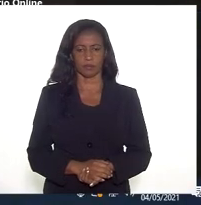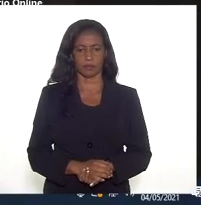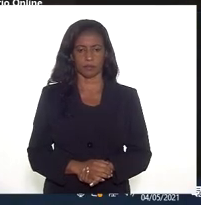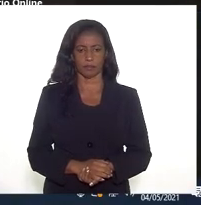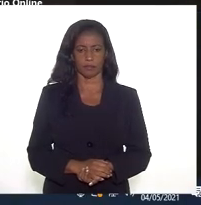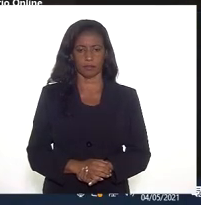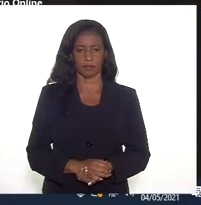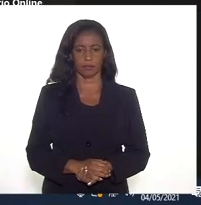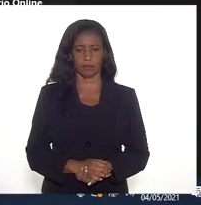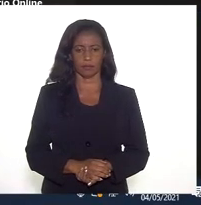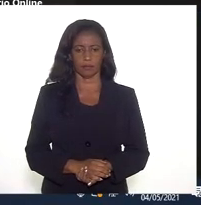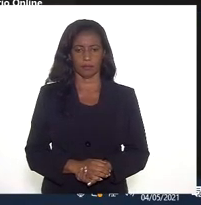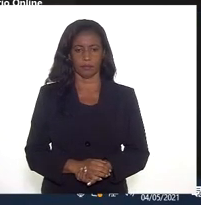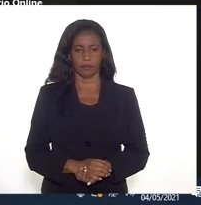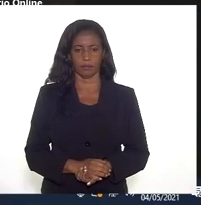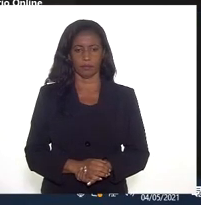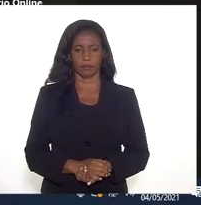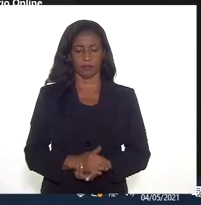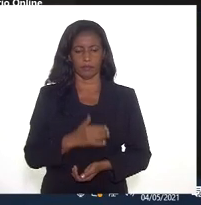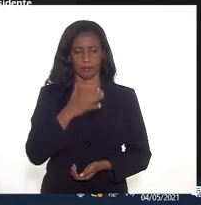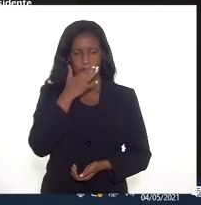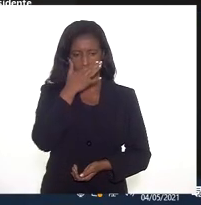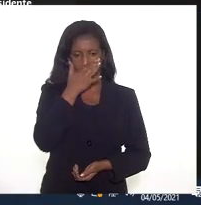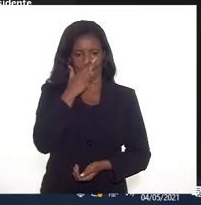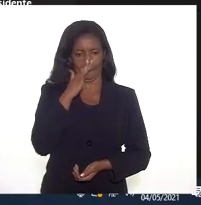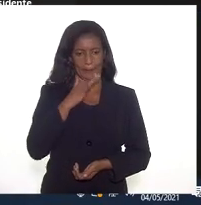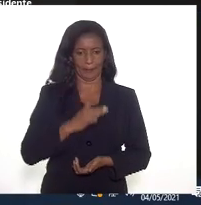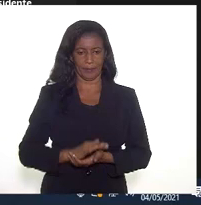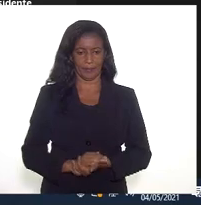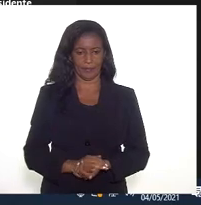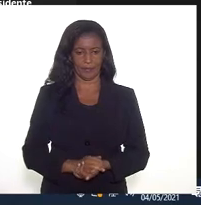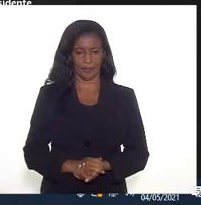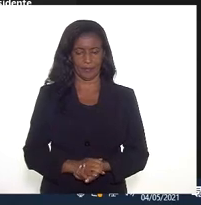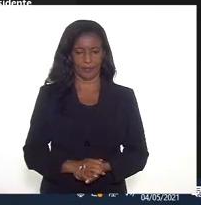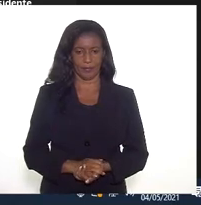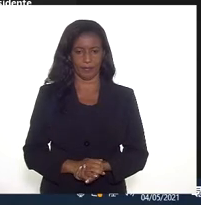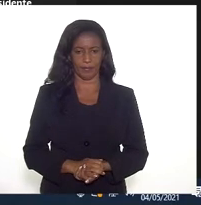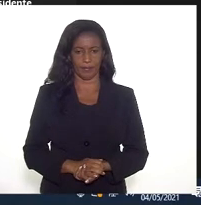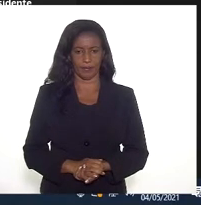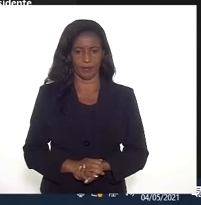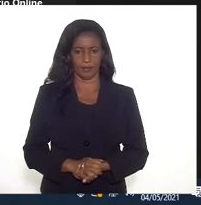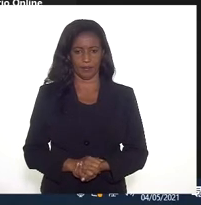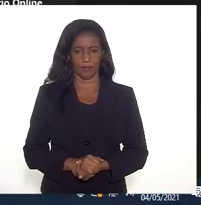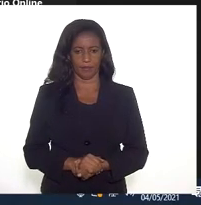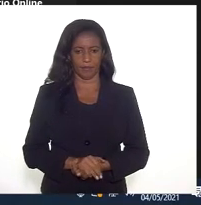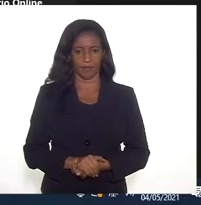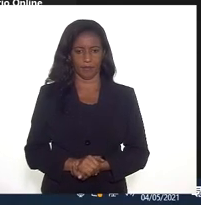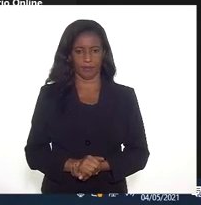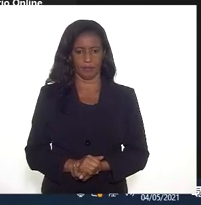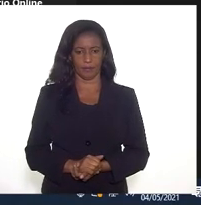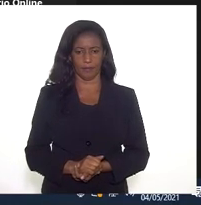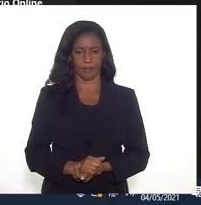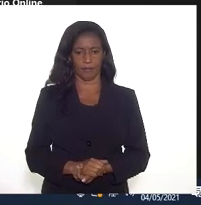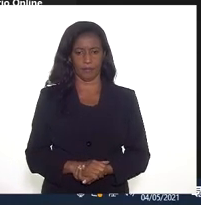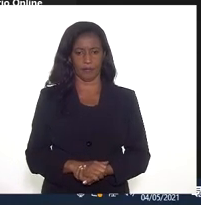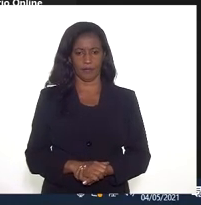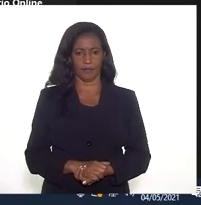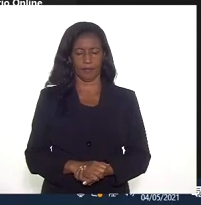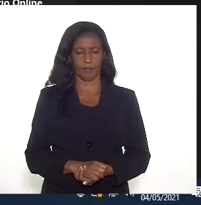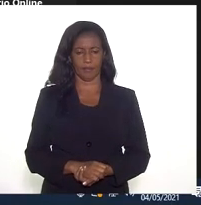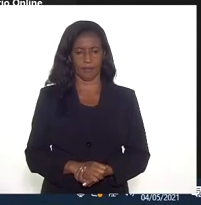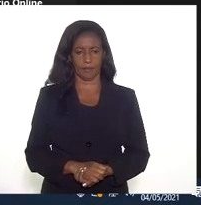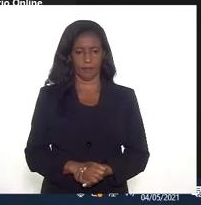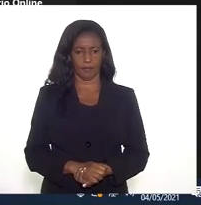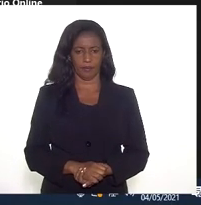Wellington, pode... Por favor, meu irmão, pode falar. Tem que falar também ao final, tá? Tá, depois da Marta Rocha, Vossa